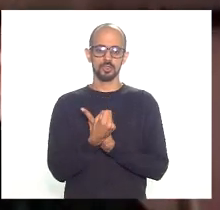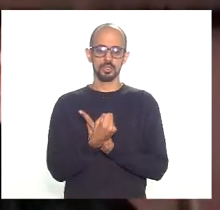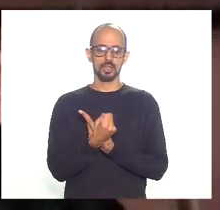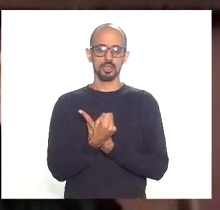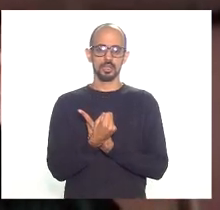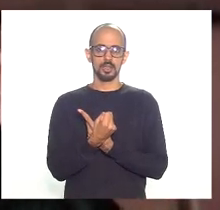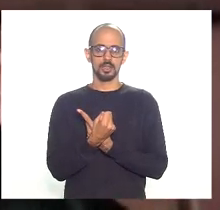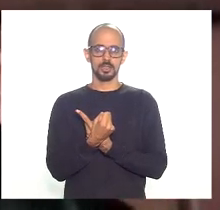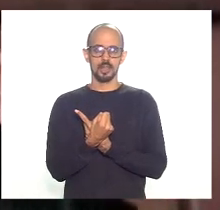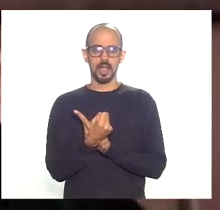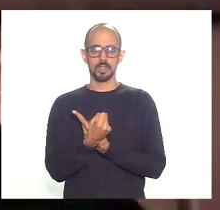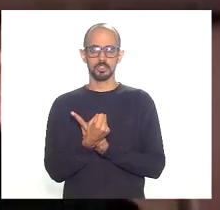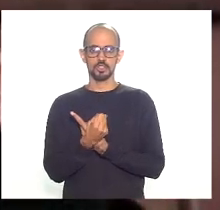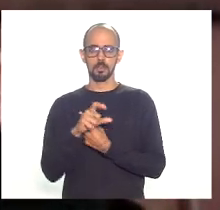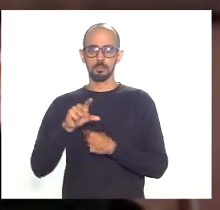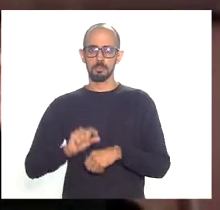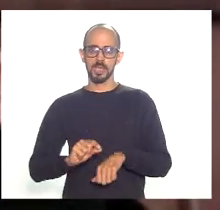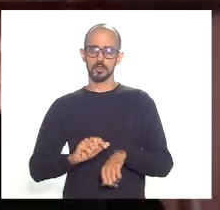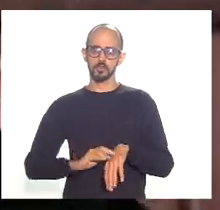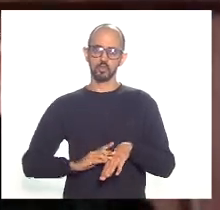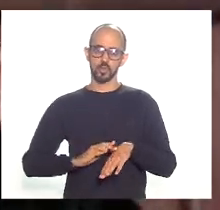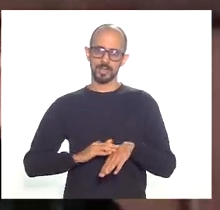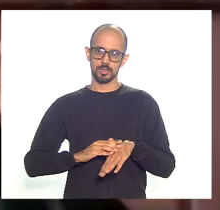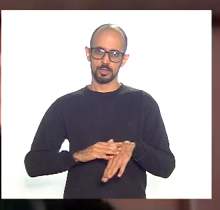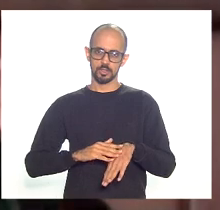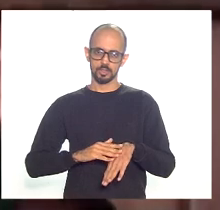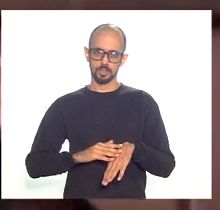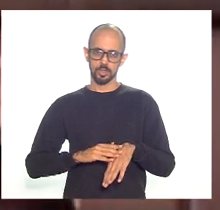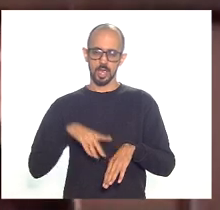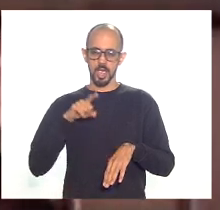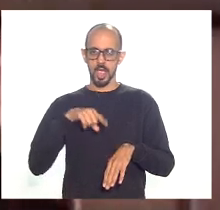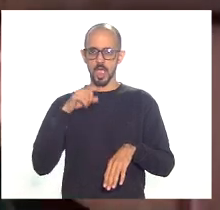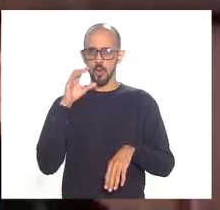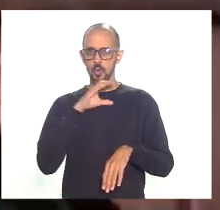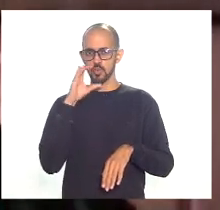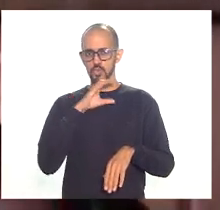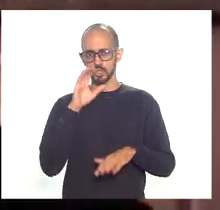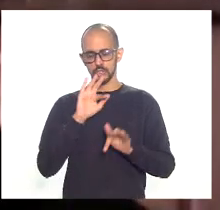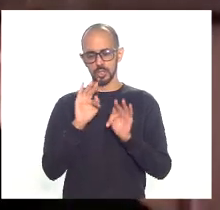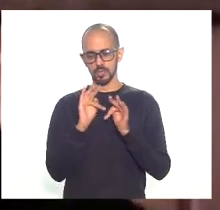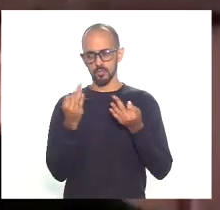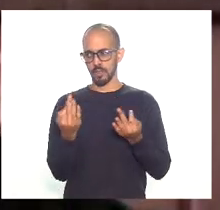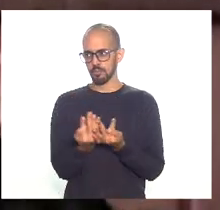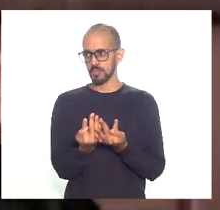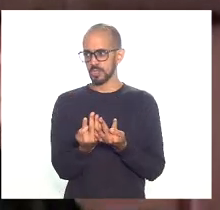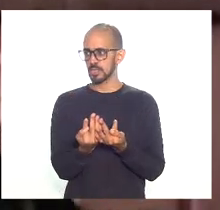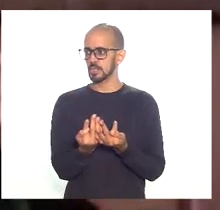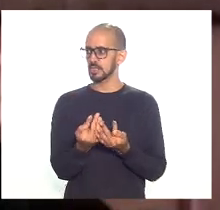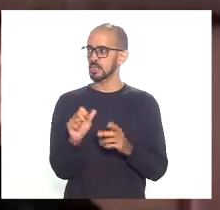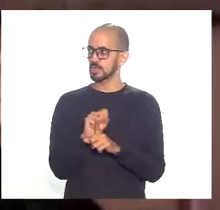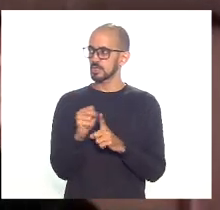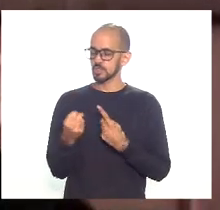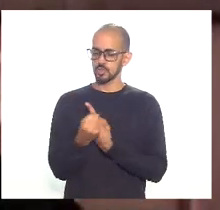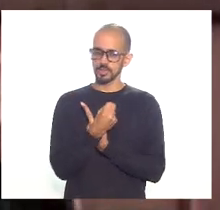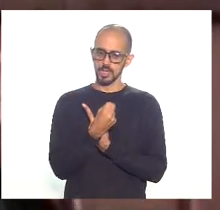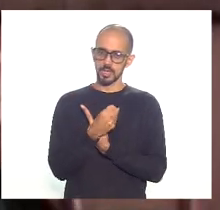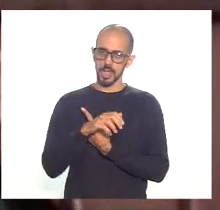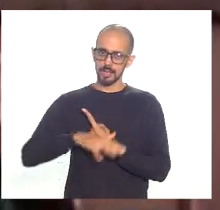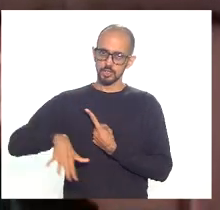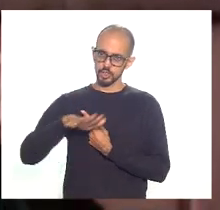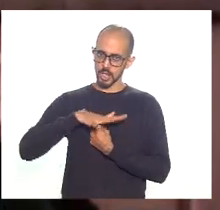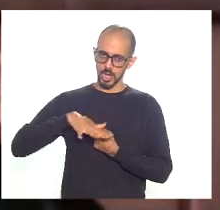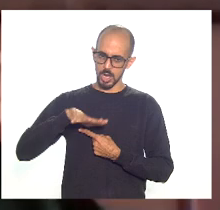menos doente, sendo urgente que as famílias, a comunidade, a sociedade como um todo, o poder